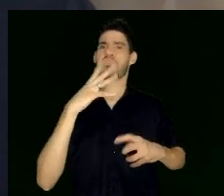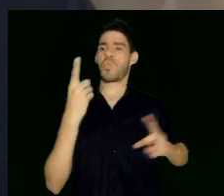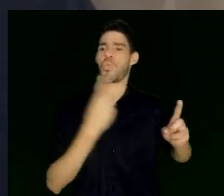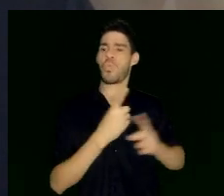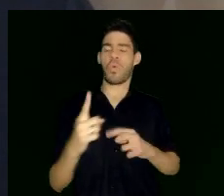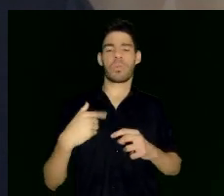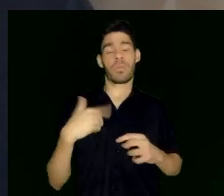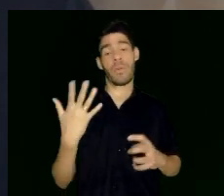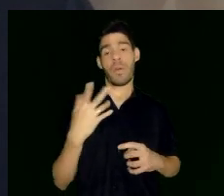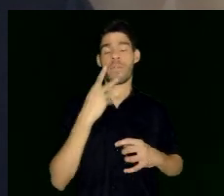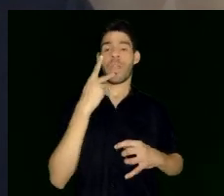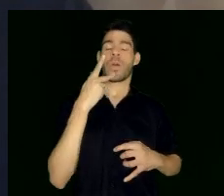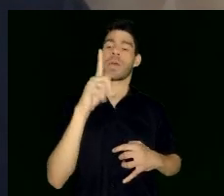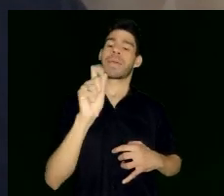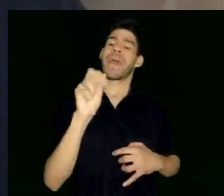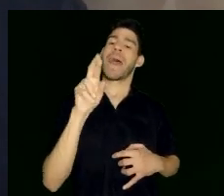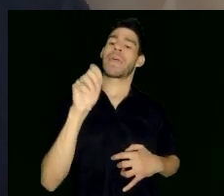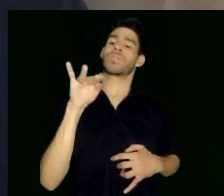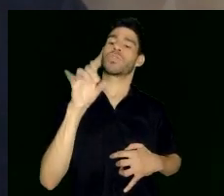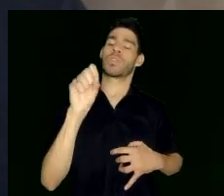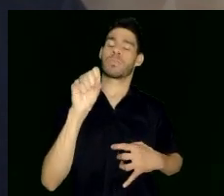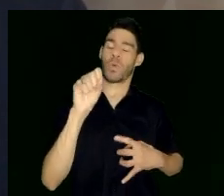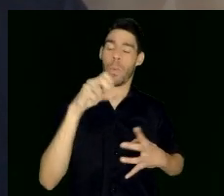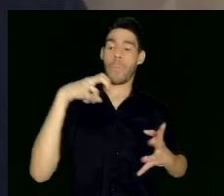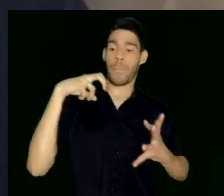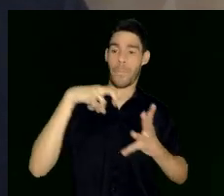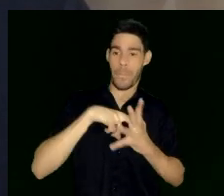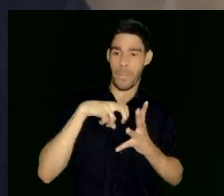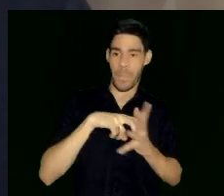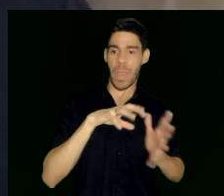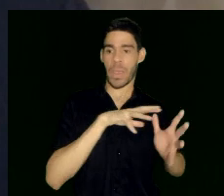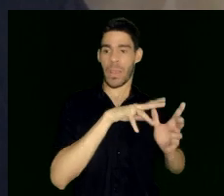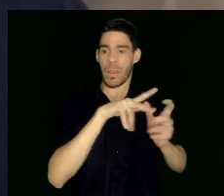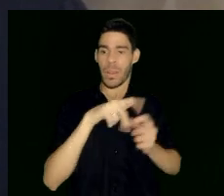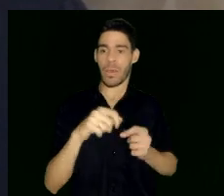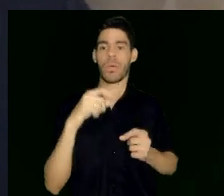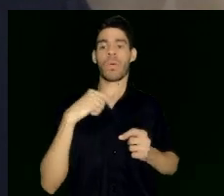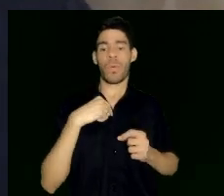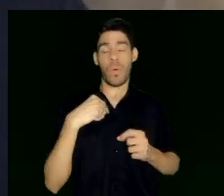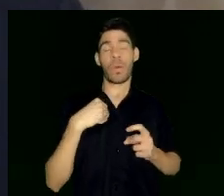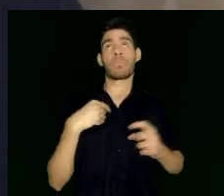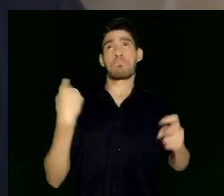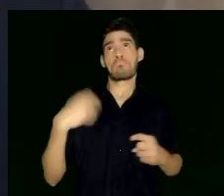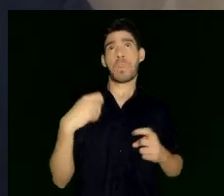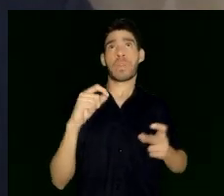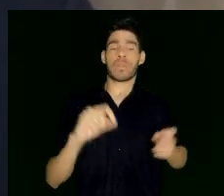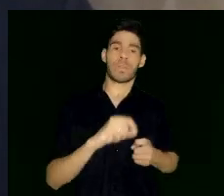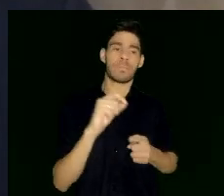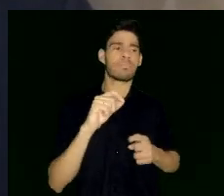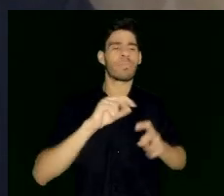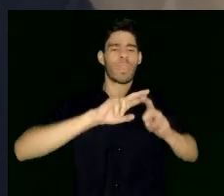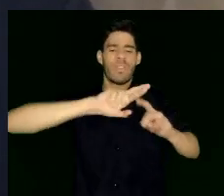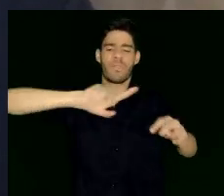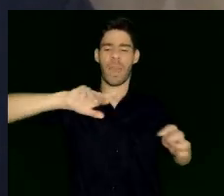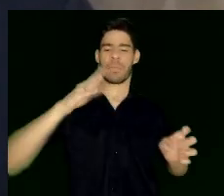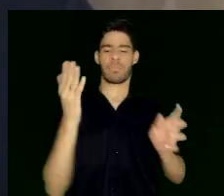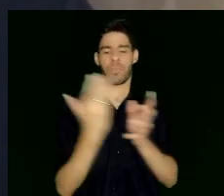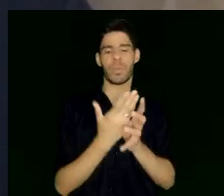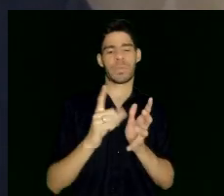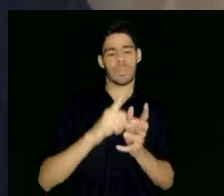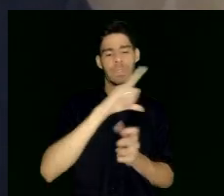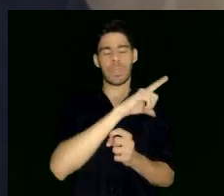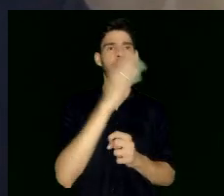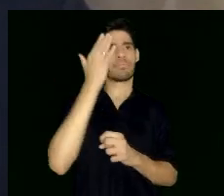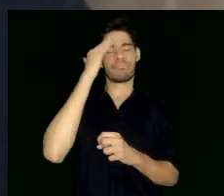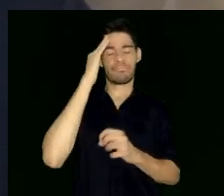procurei denominar de garantismo penal integral, onde nós devemos necessariamente, segundo a minha visão, e segundo vários